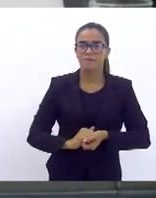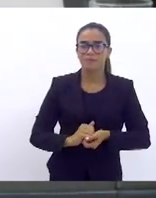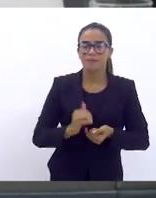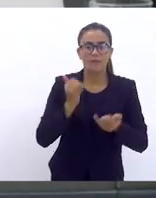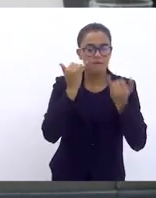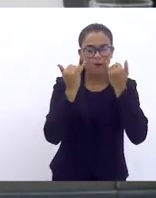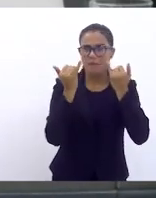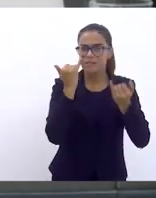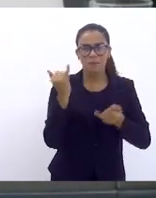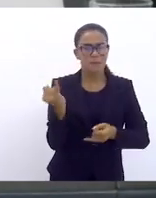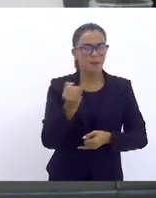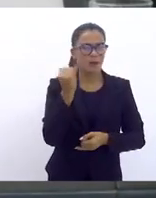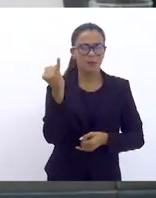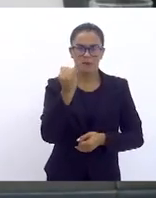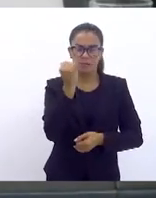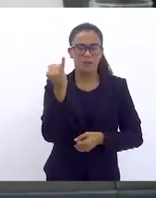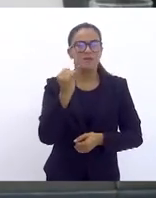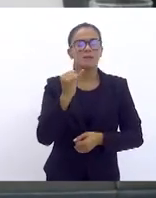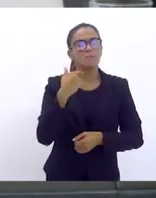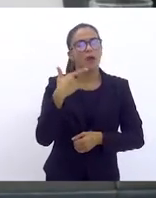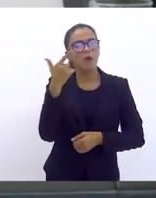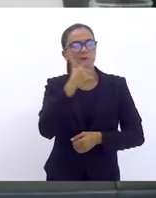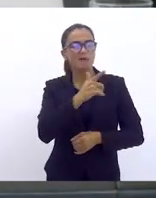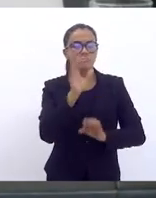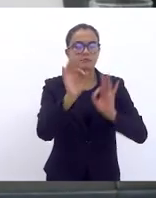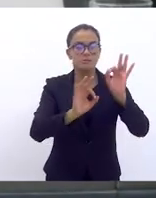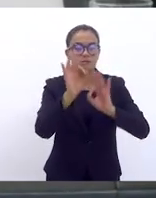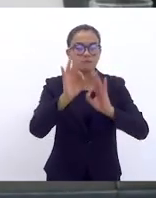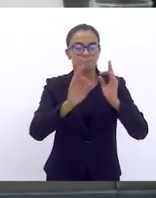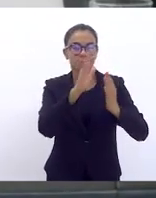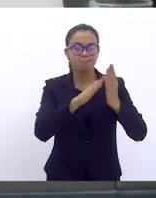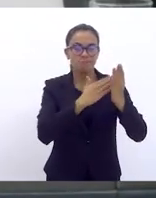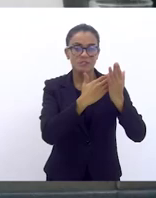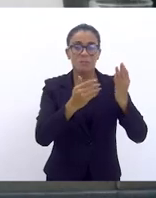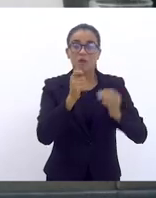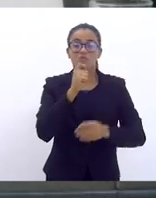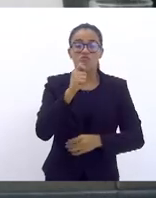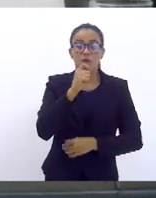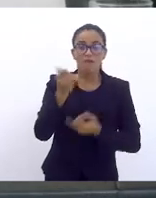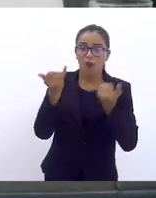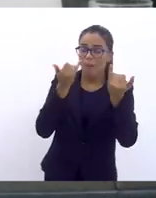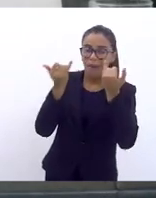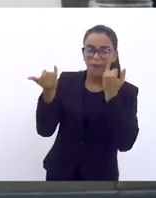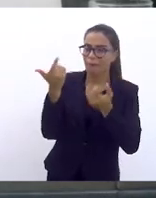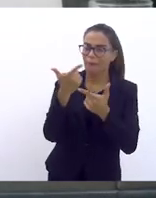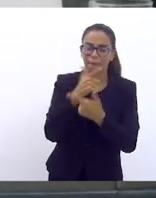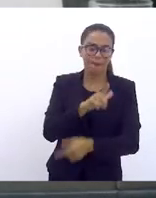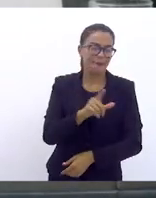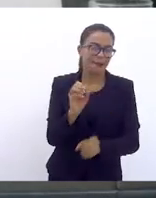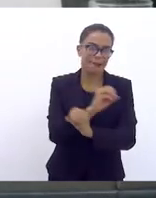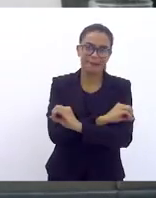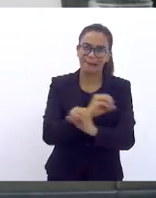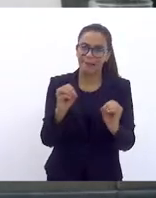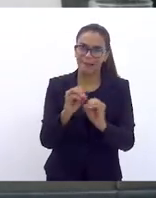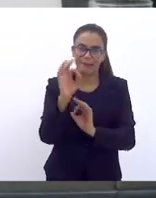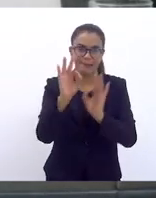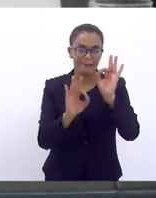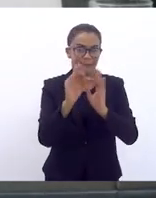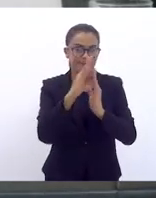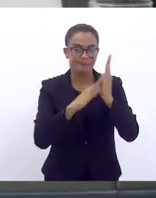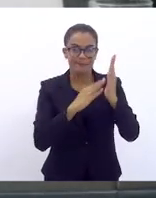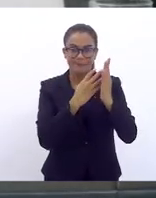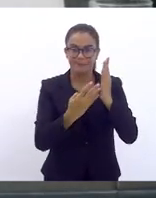importante para fazer um planejamento Porque sem base de dados nós não conseguimos planejar de forma